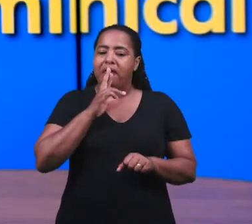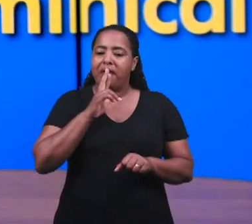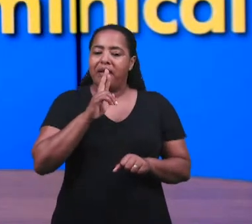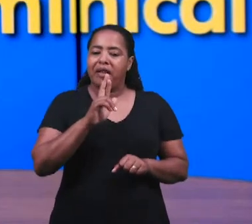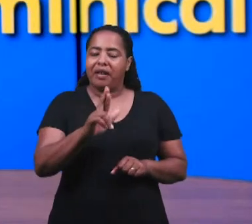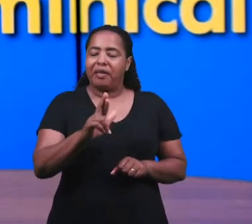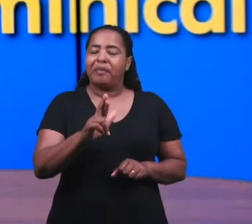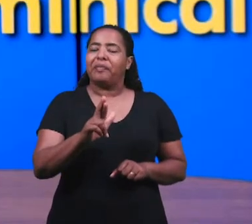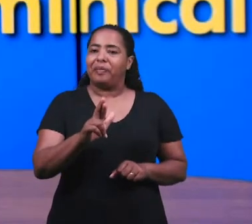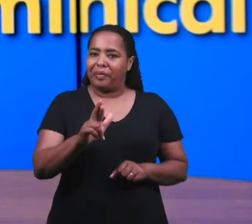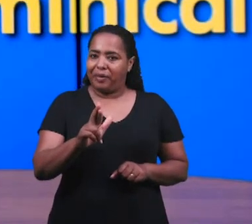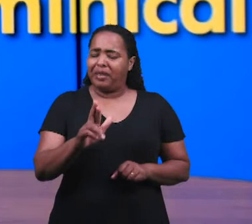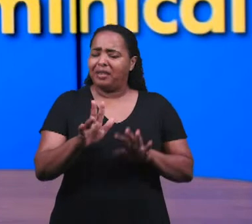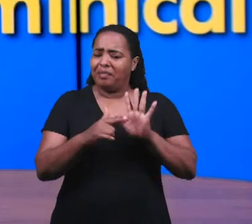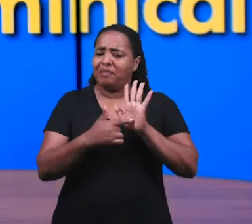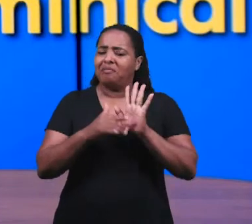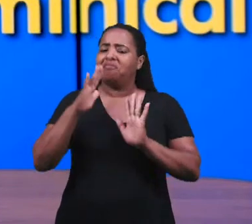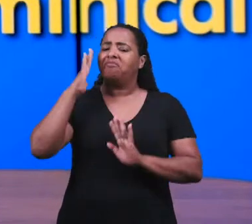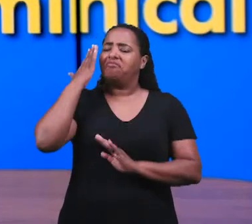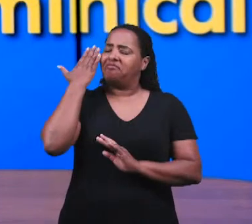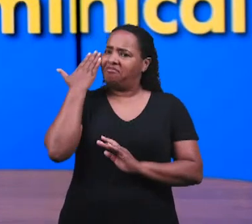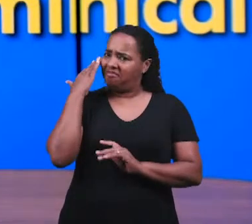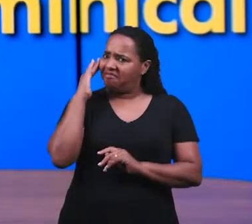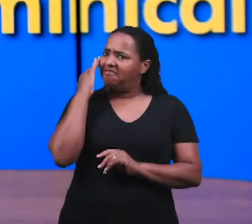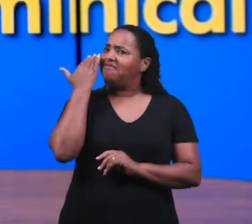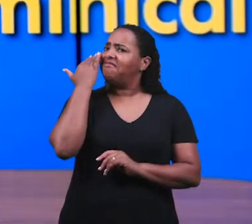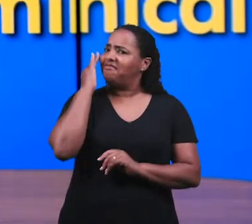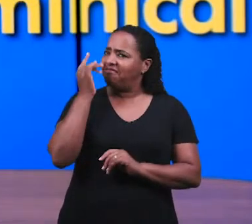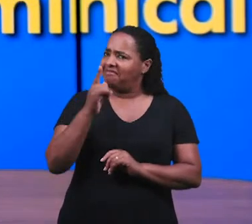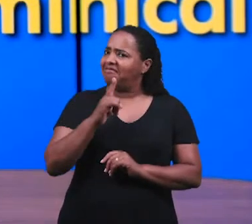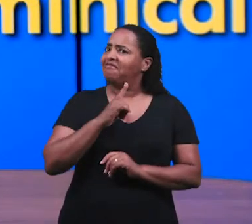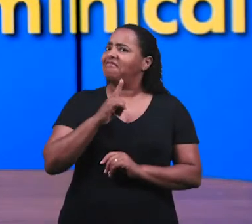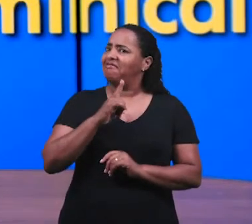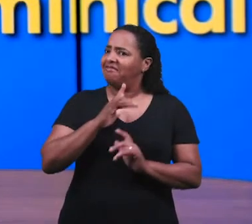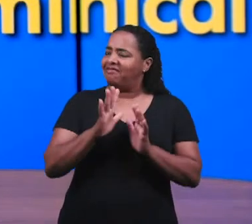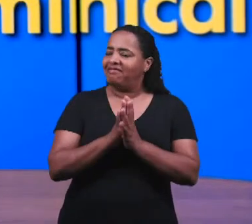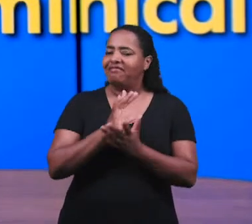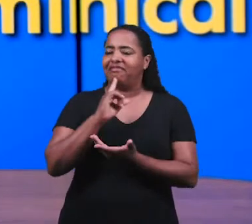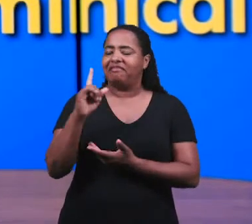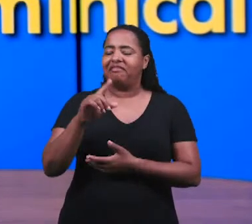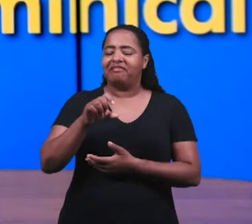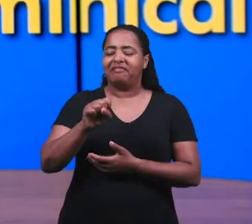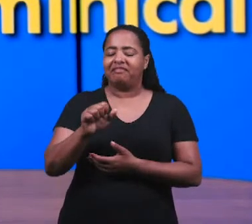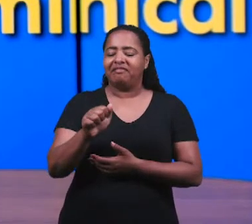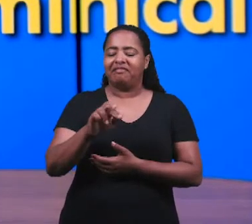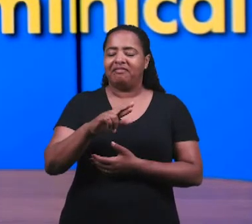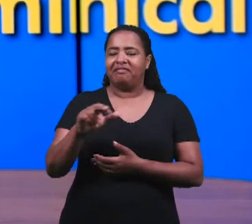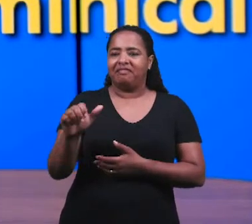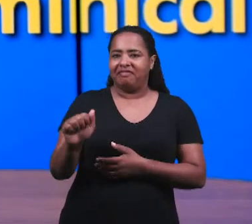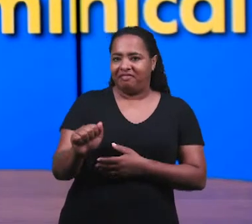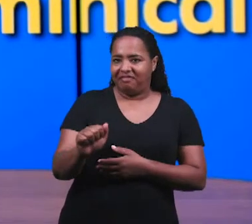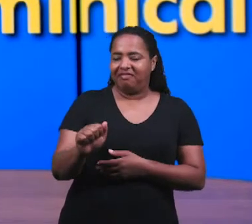na resposta que ela deu, ela mostrou que compreende muito bem a palavra do Senhor. A Sara, ela é do estado do